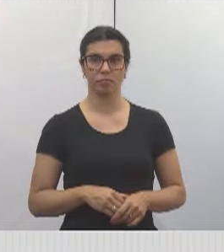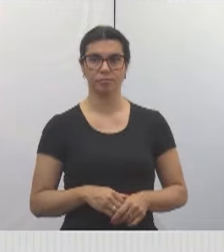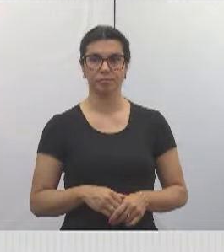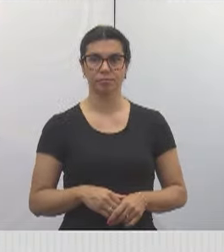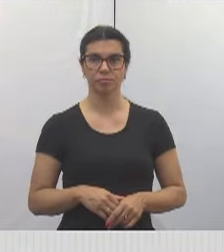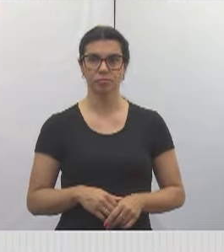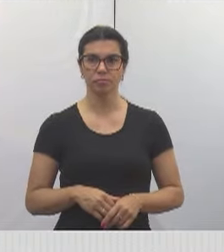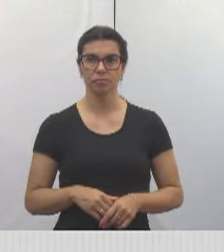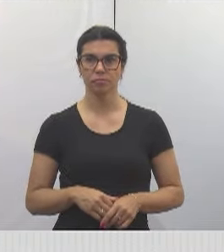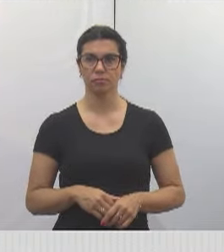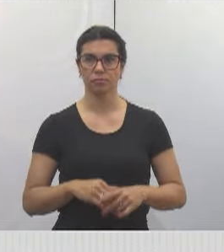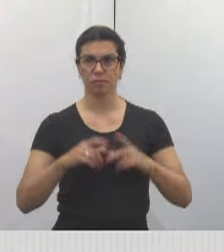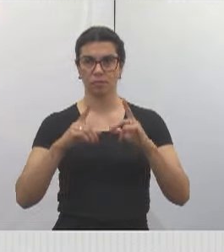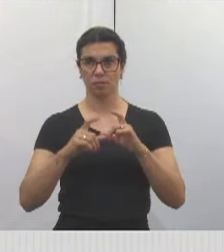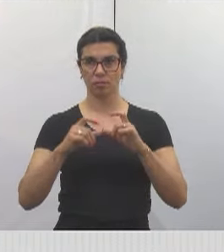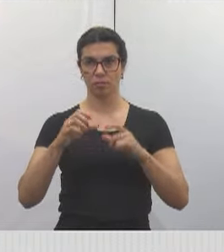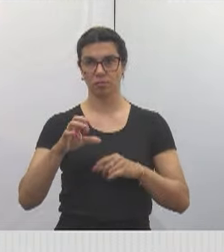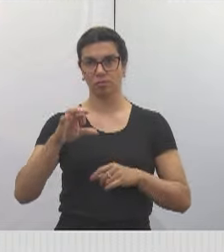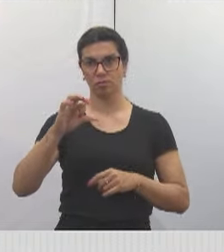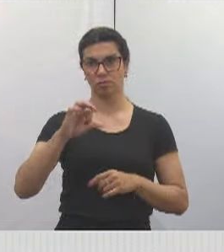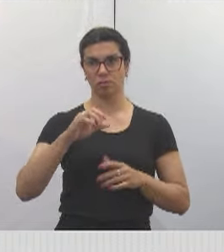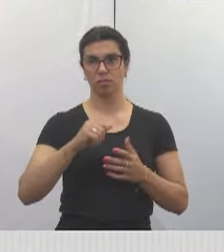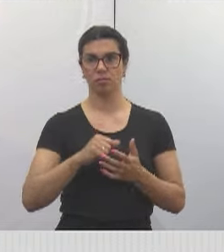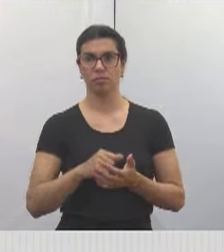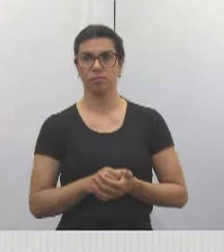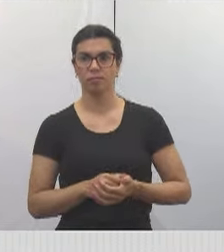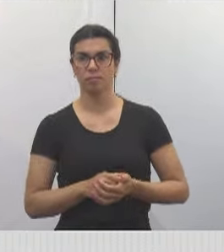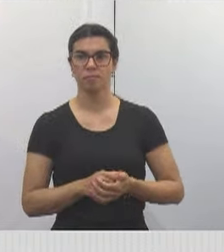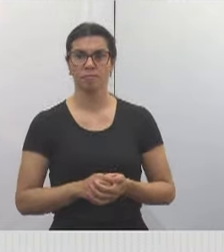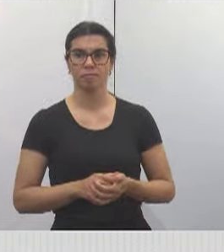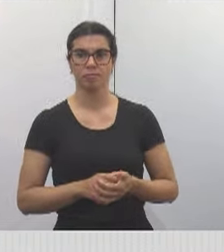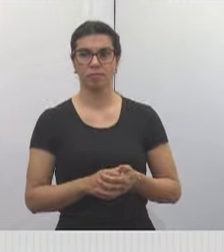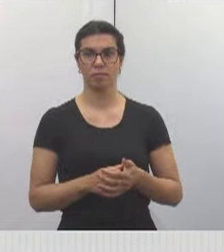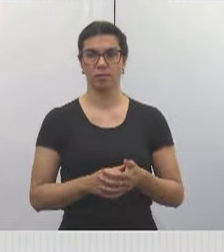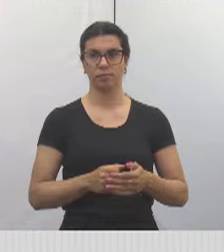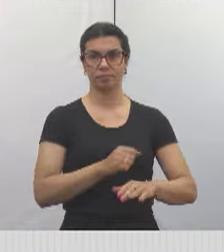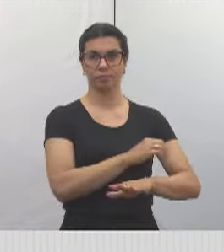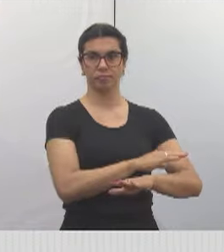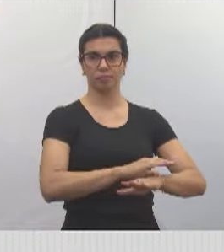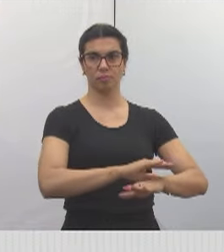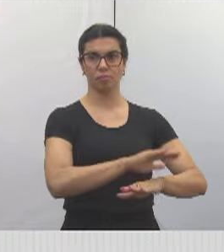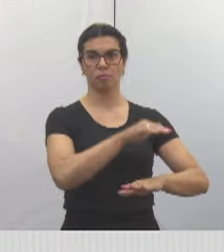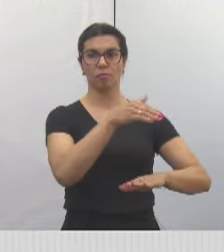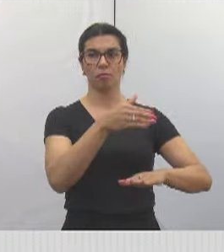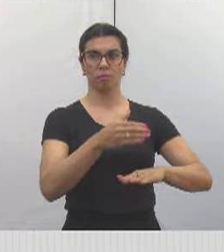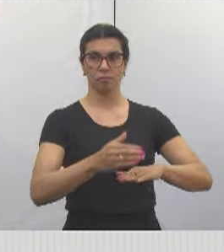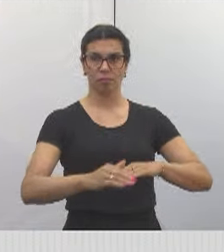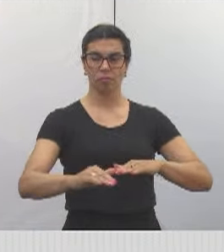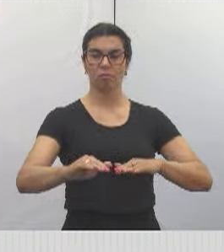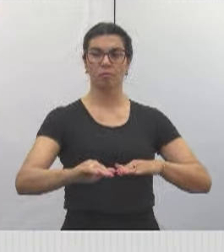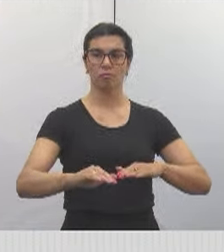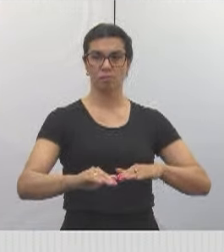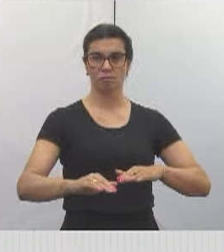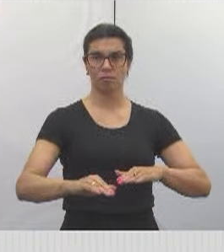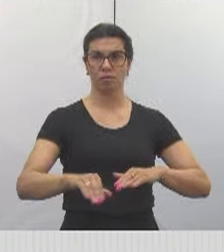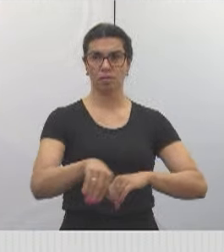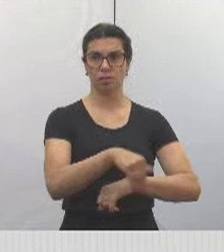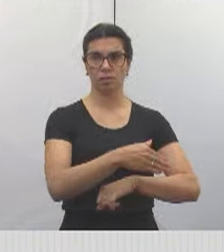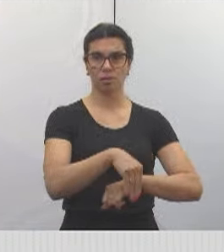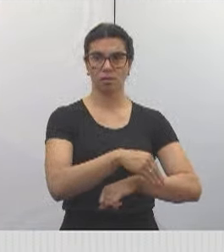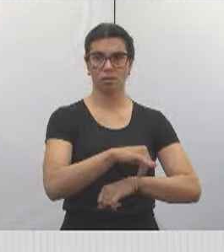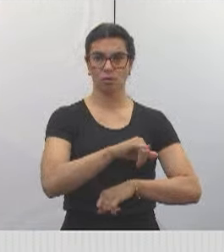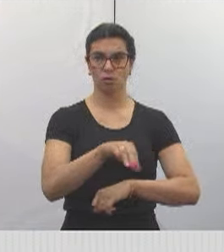A foto 9, implantação de lombada na extensão da Avenida Joel